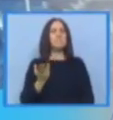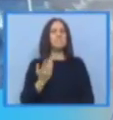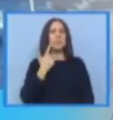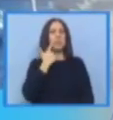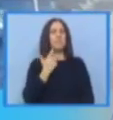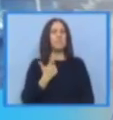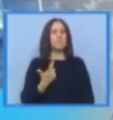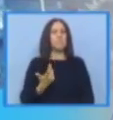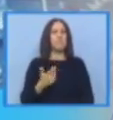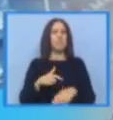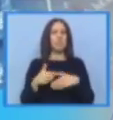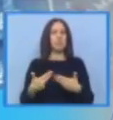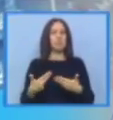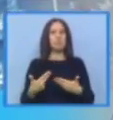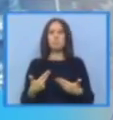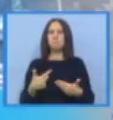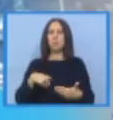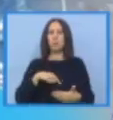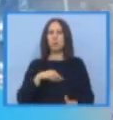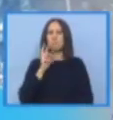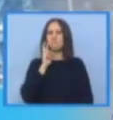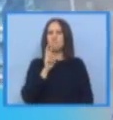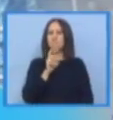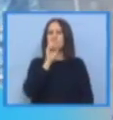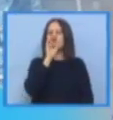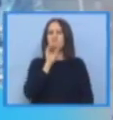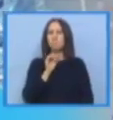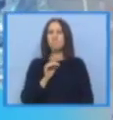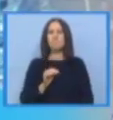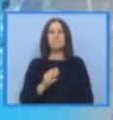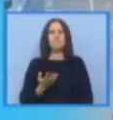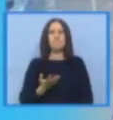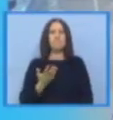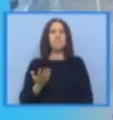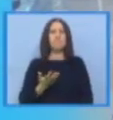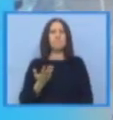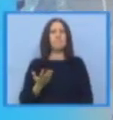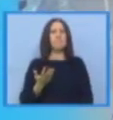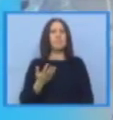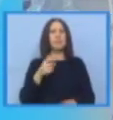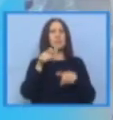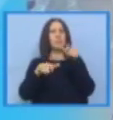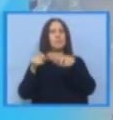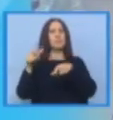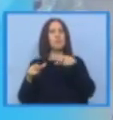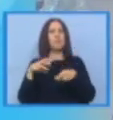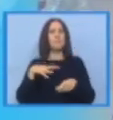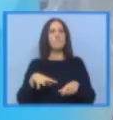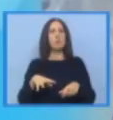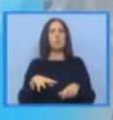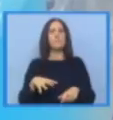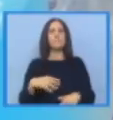não haverá também aqui, e neste momento, não estaremos também a assistir a as pessoas requererem